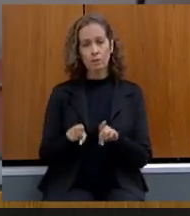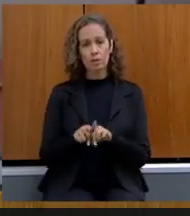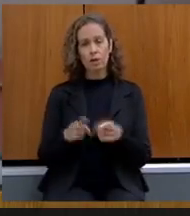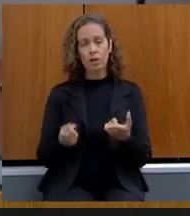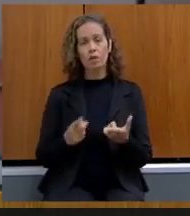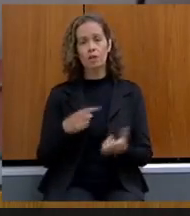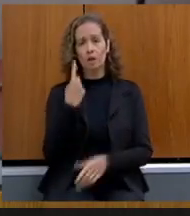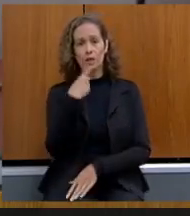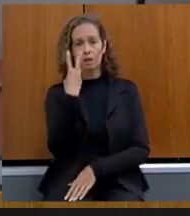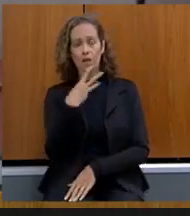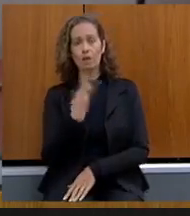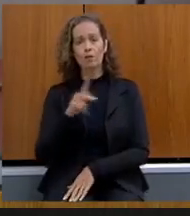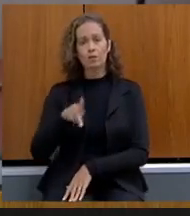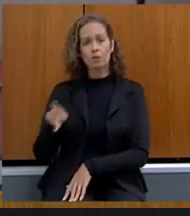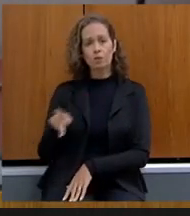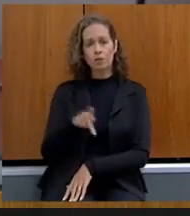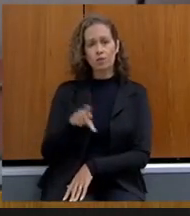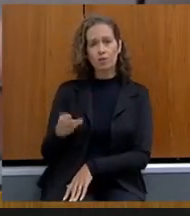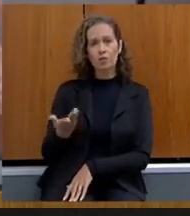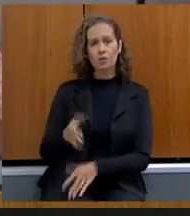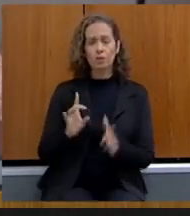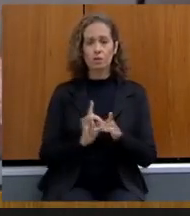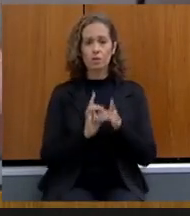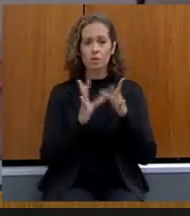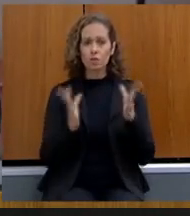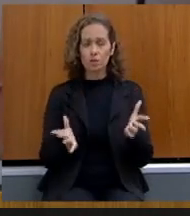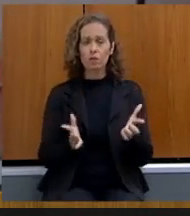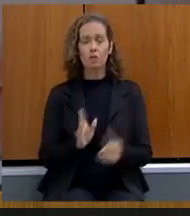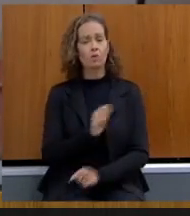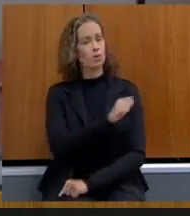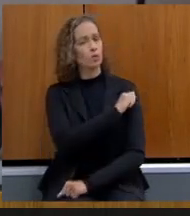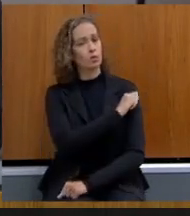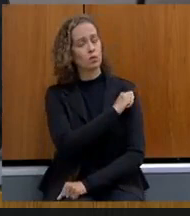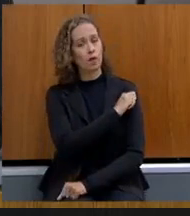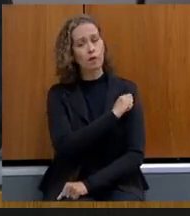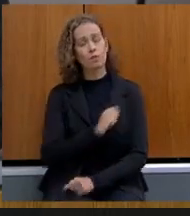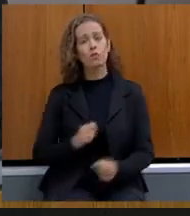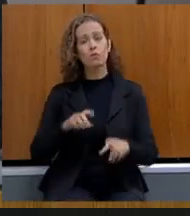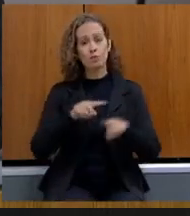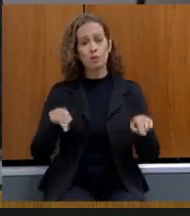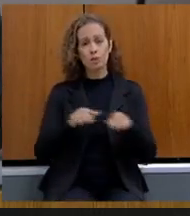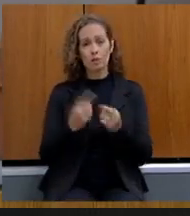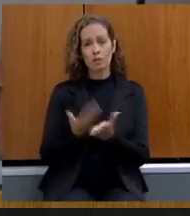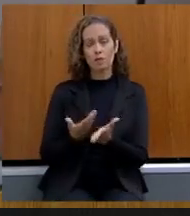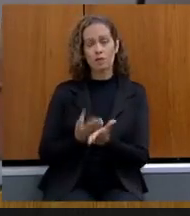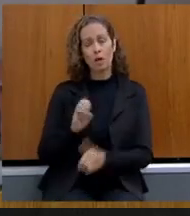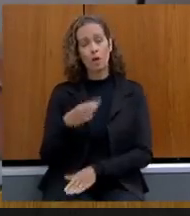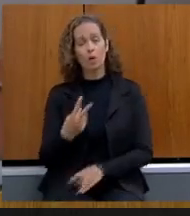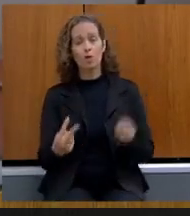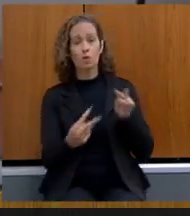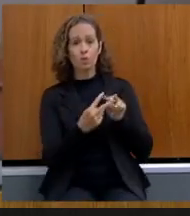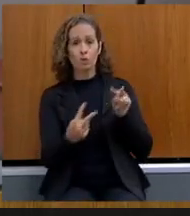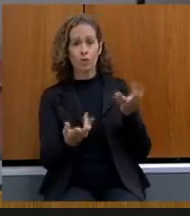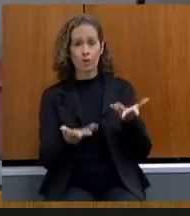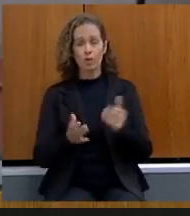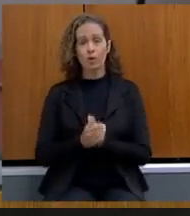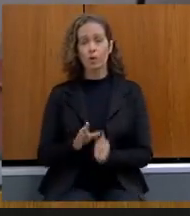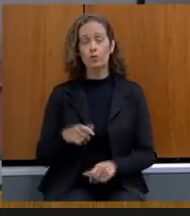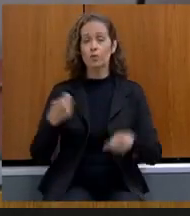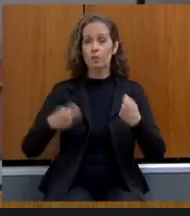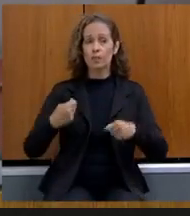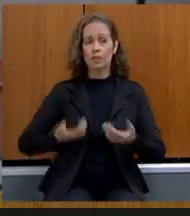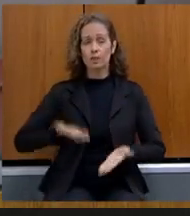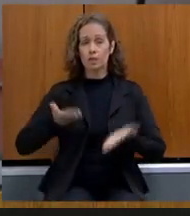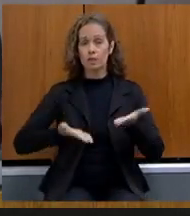a carga horária do professor conseguir tá disposição tanto do estudante que tá em sala de aula quanto do que tá remota né a gente precisa ter esse